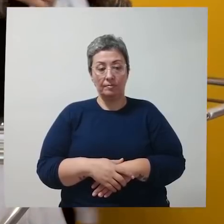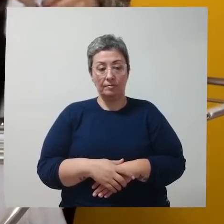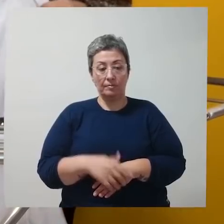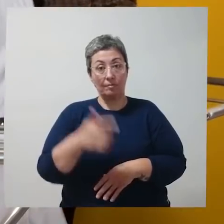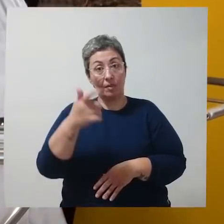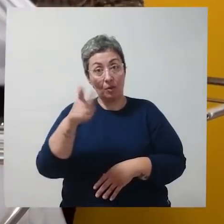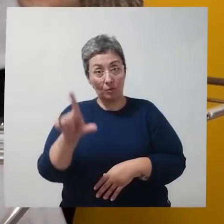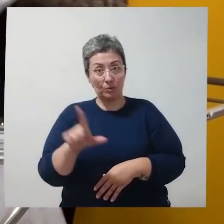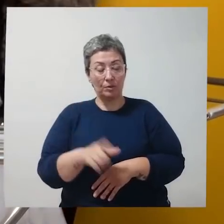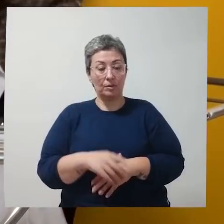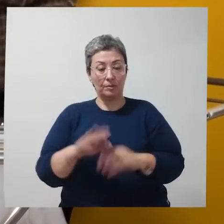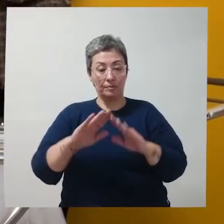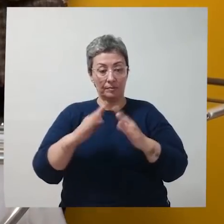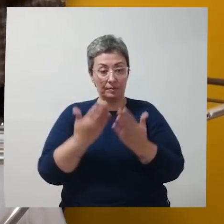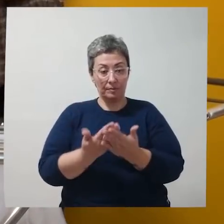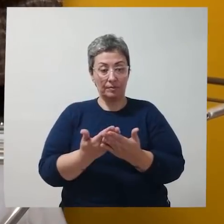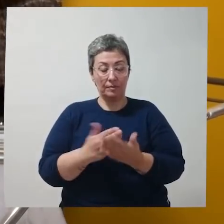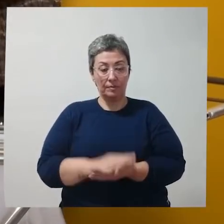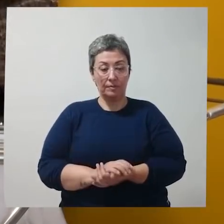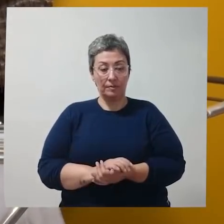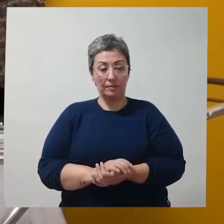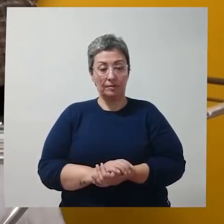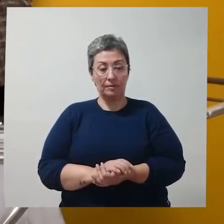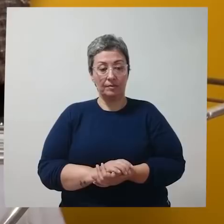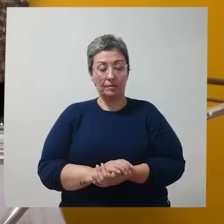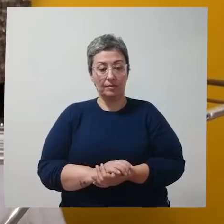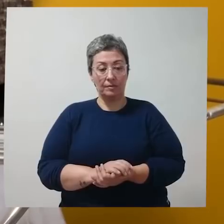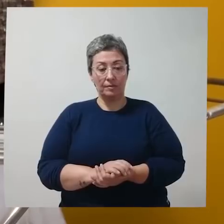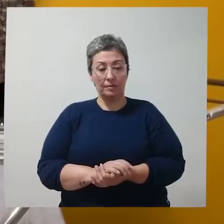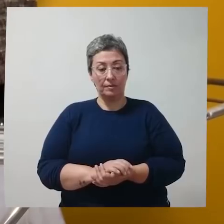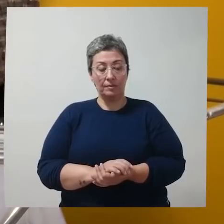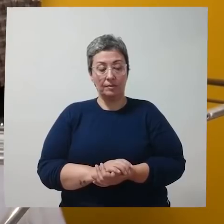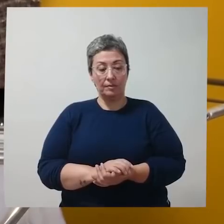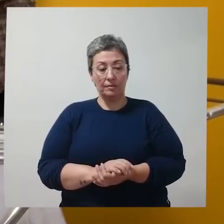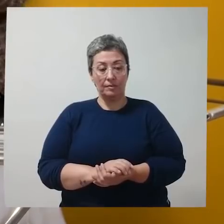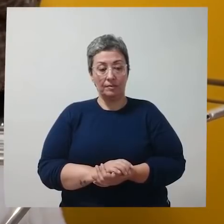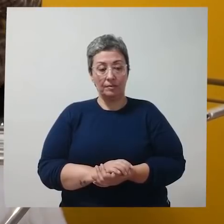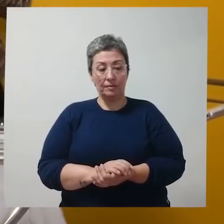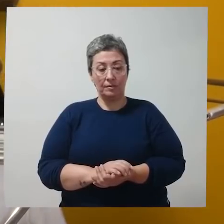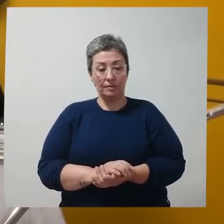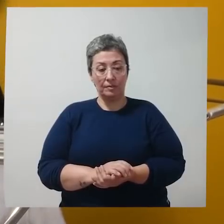Outra camiseta da escola. Vamos lá, Gu. Segura.